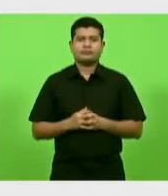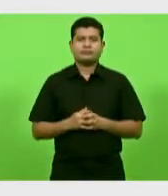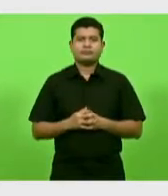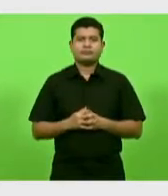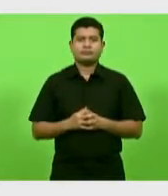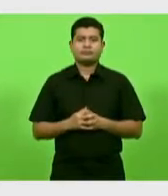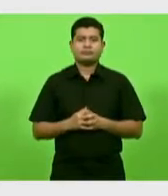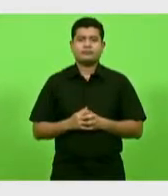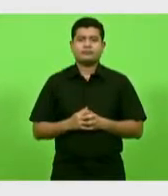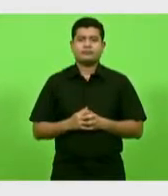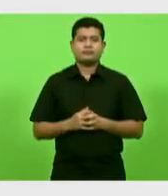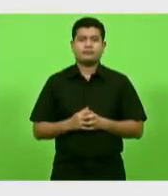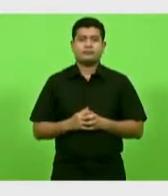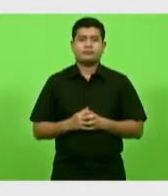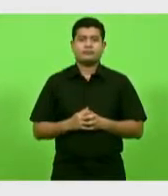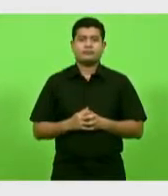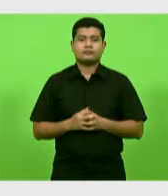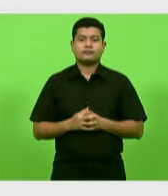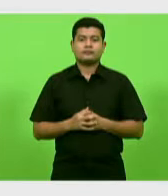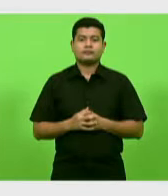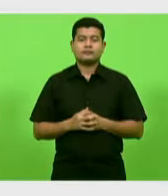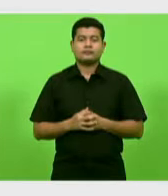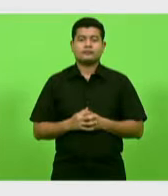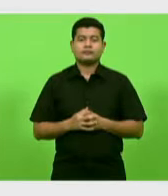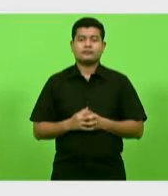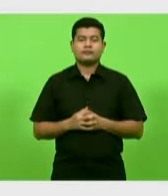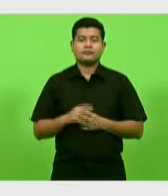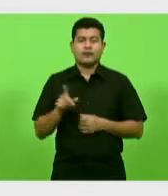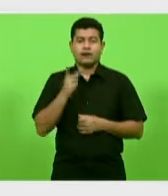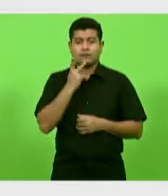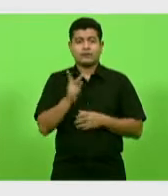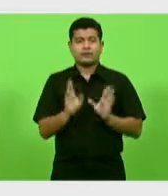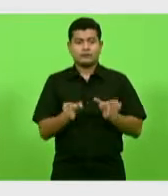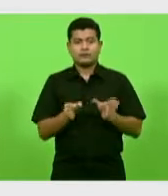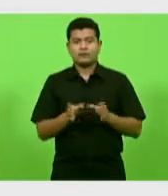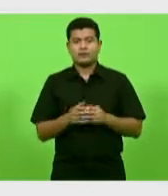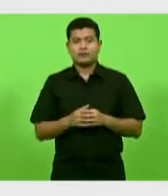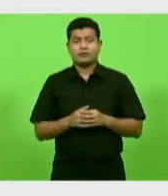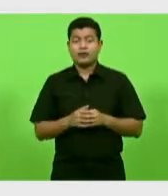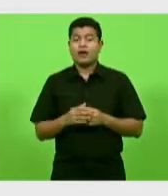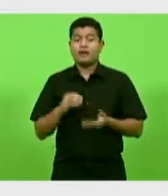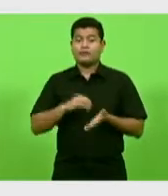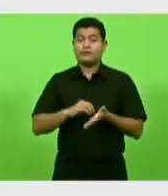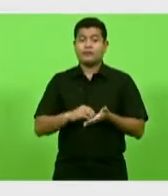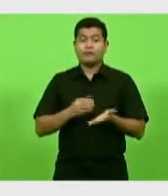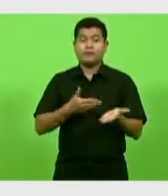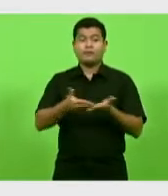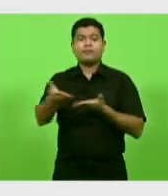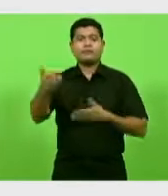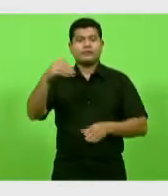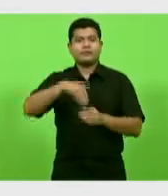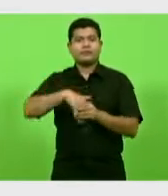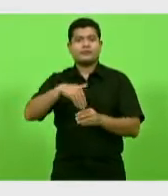Acho que já votou, né, presidente? Nós não estávamos em votação naquele momento, deputada Dirce.